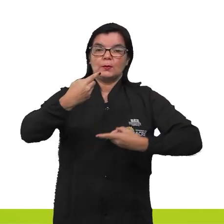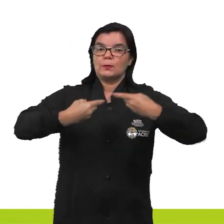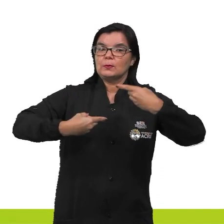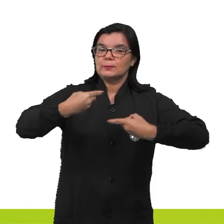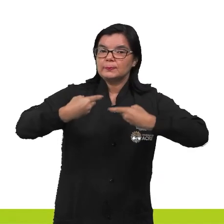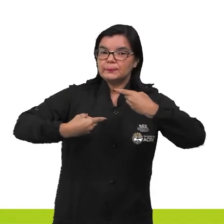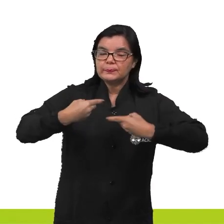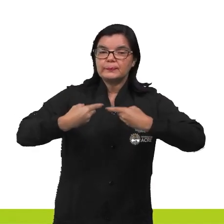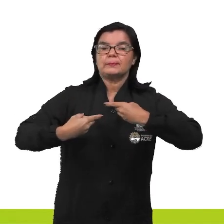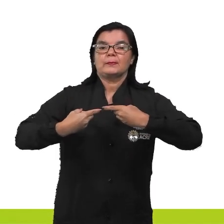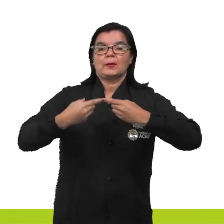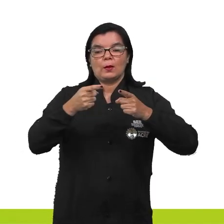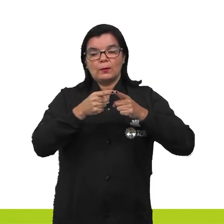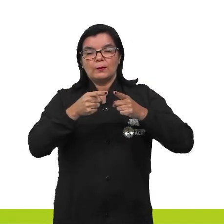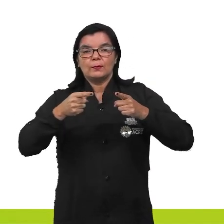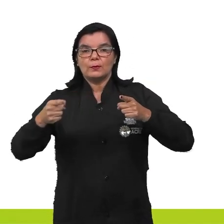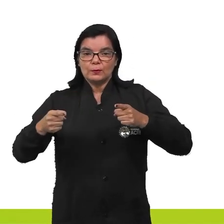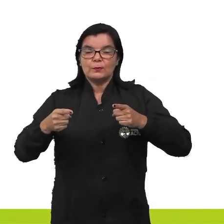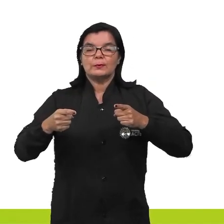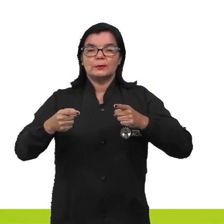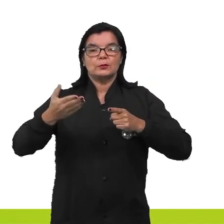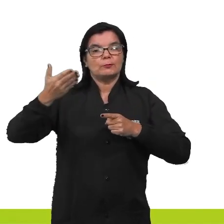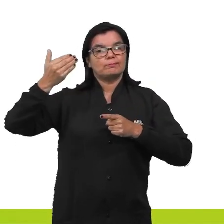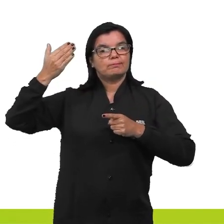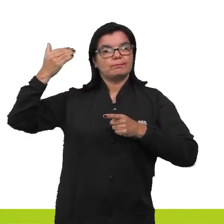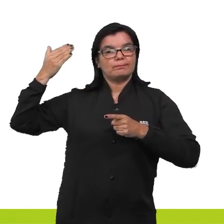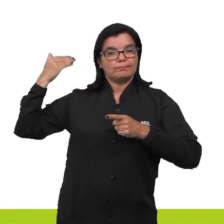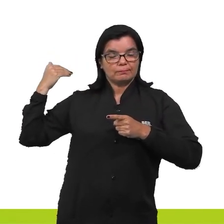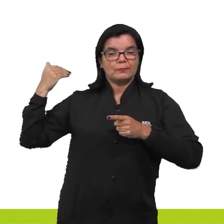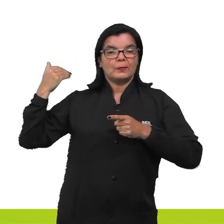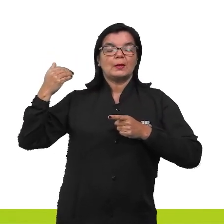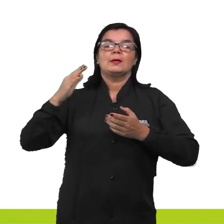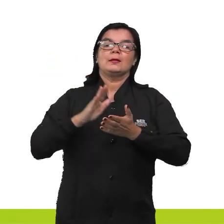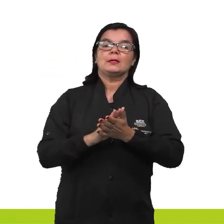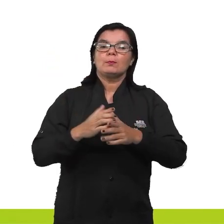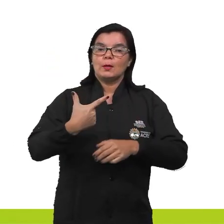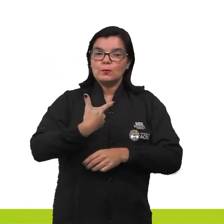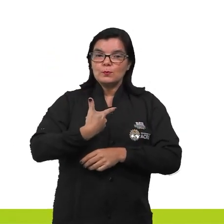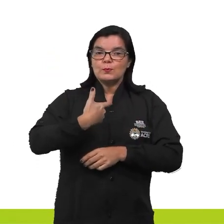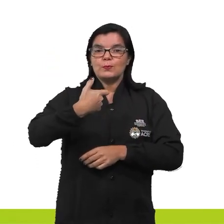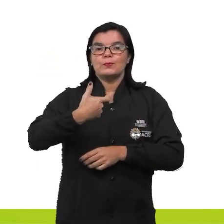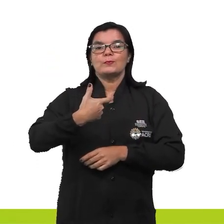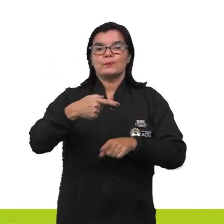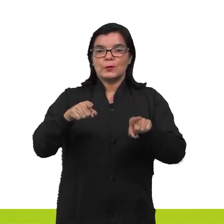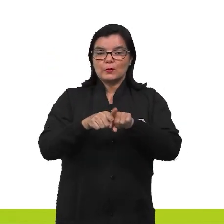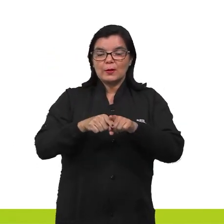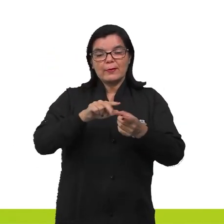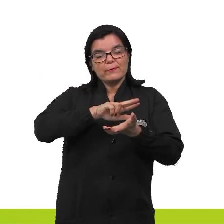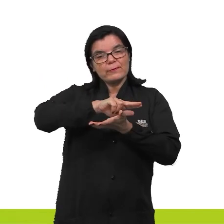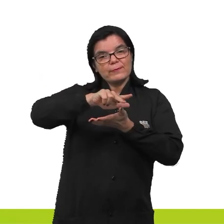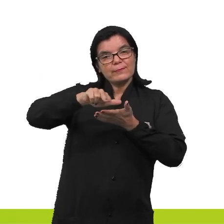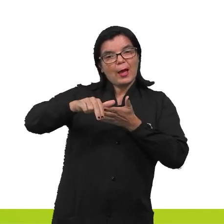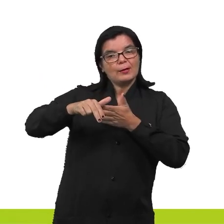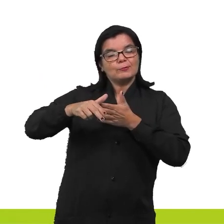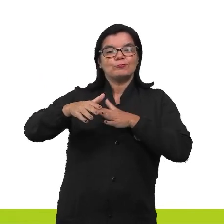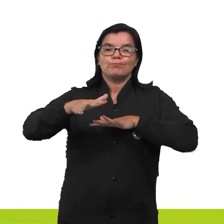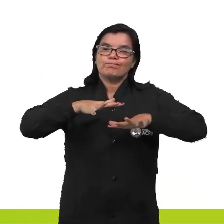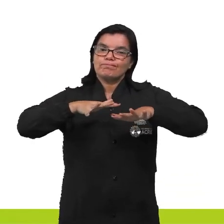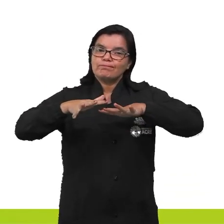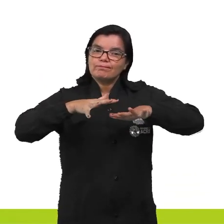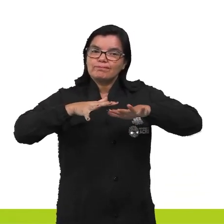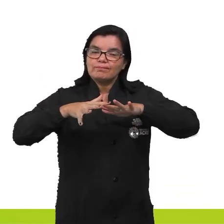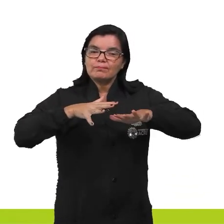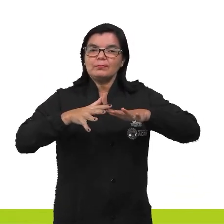muito grande durante a República Velha, vem a questão da Era Vargas e vem diversos movimentos que trazem